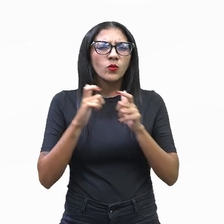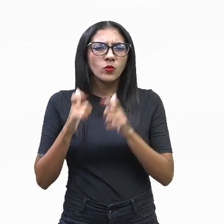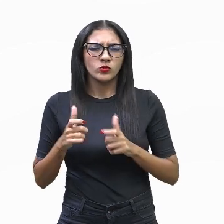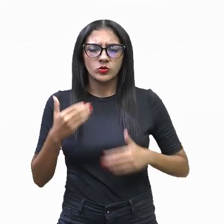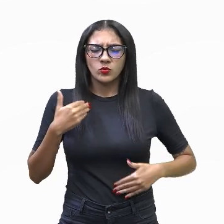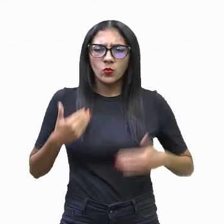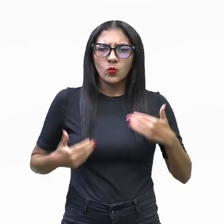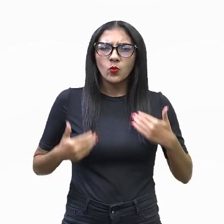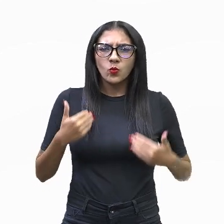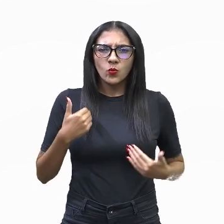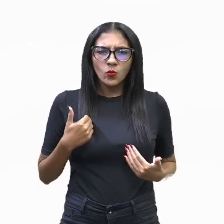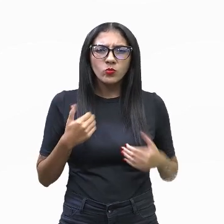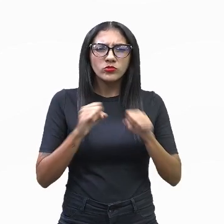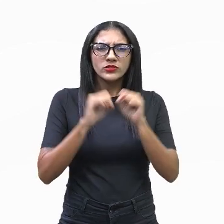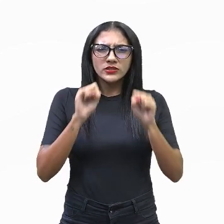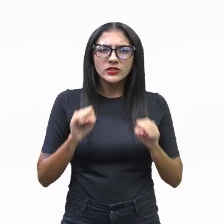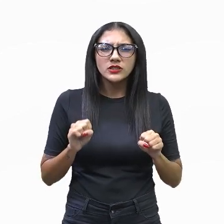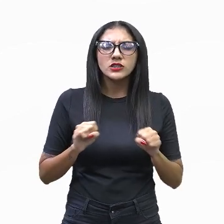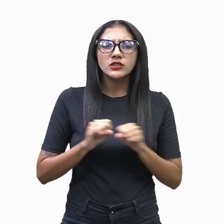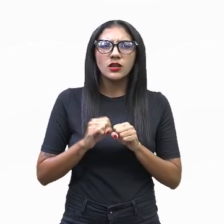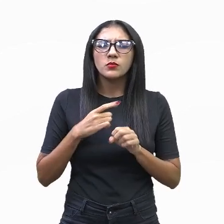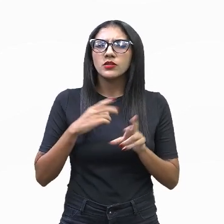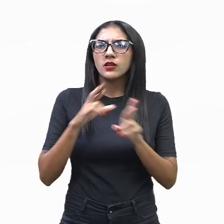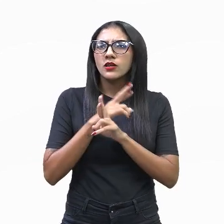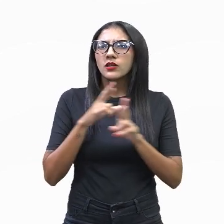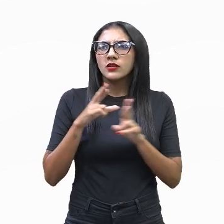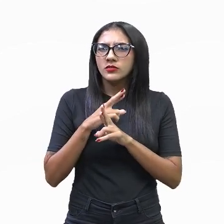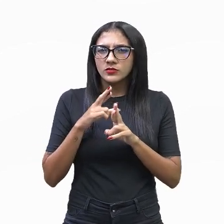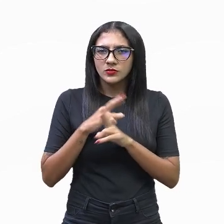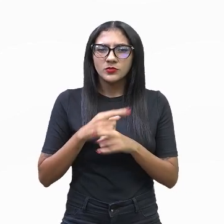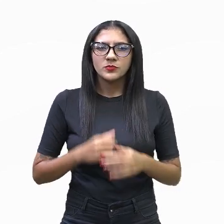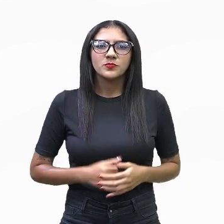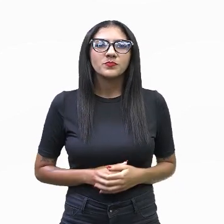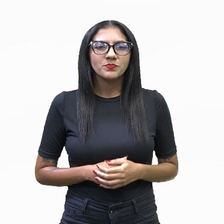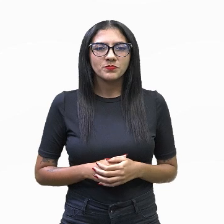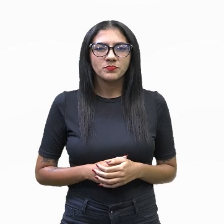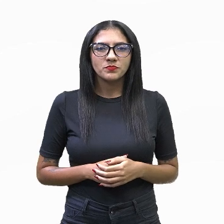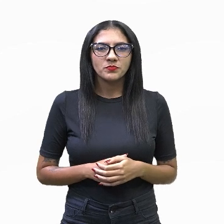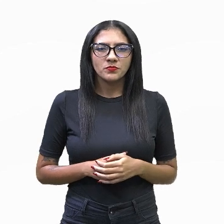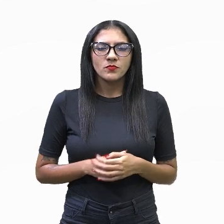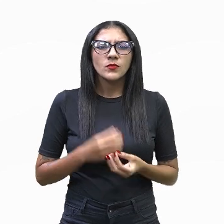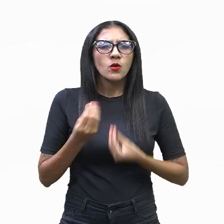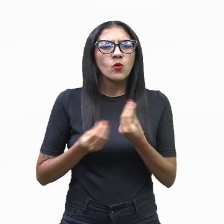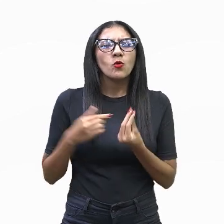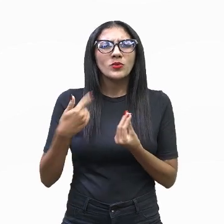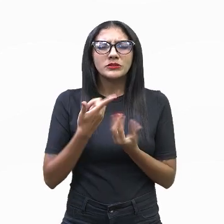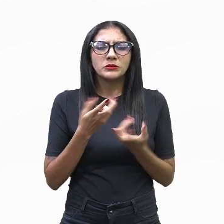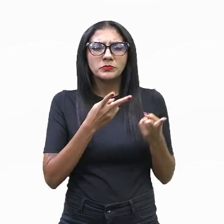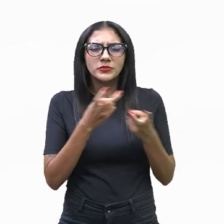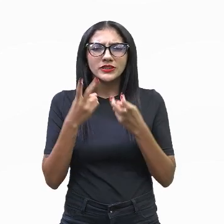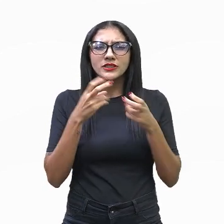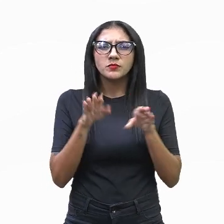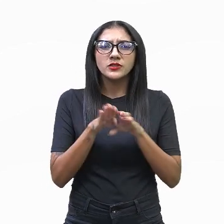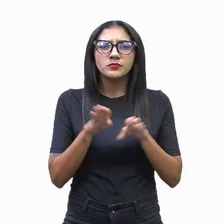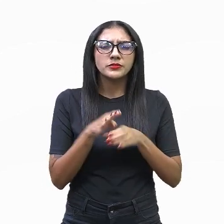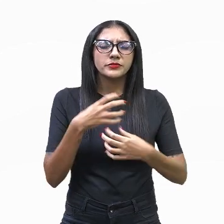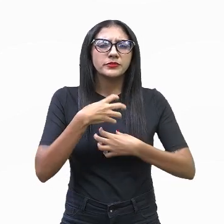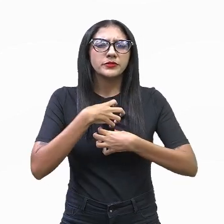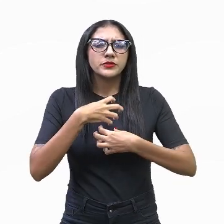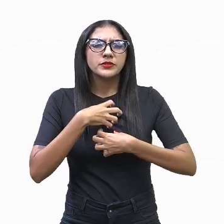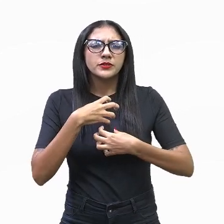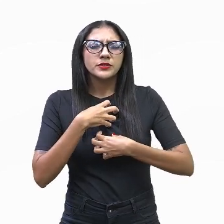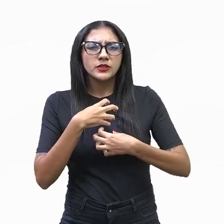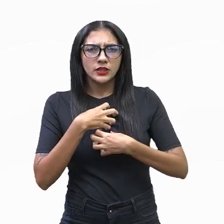relacionados às doenças crônicas não transmissíveis, DCNT? E quais os sinais e sintomas mais comuns das